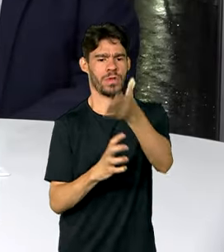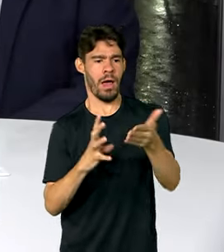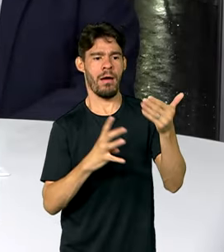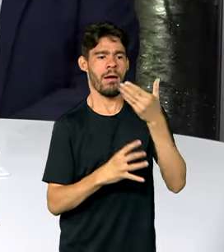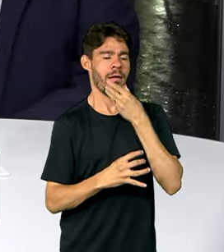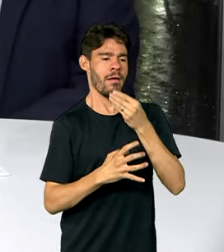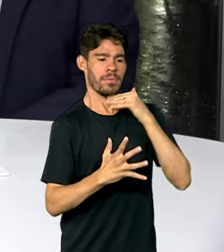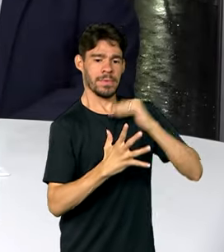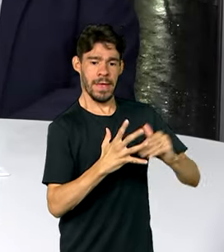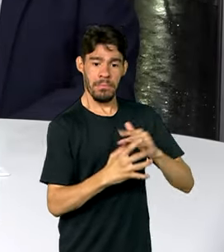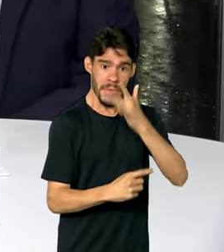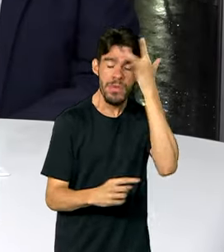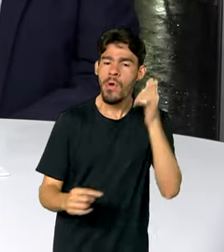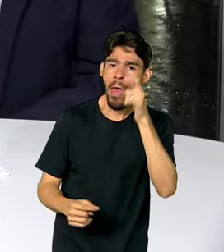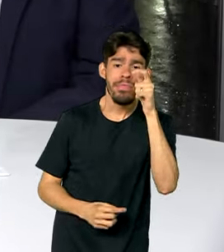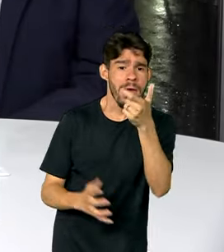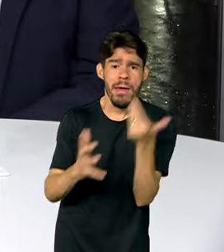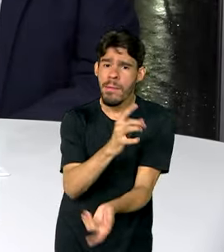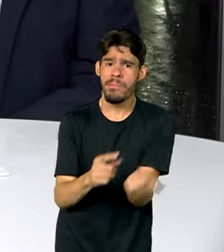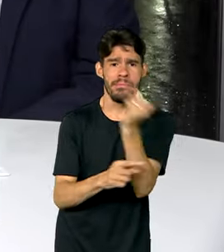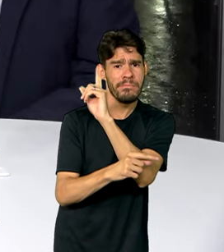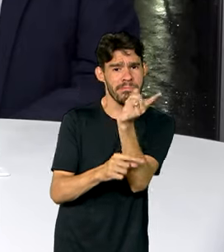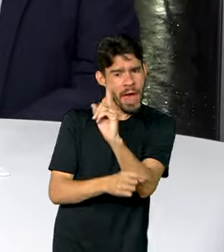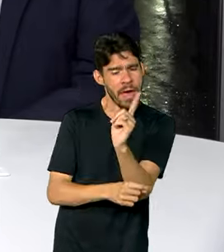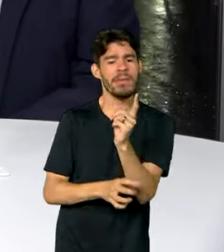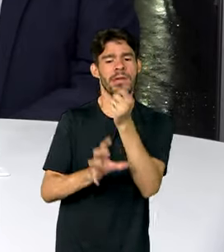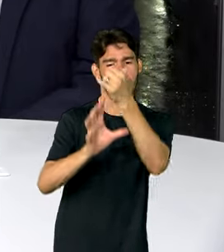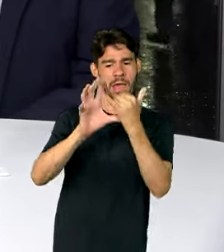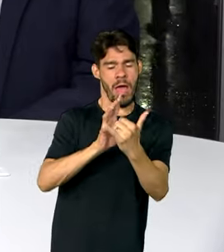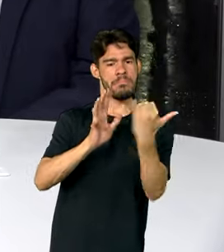quem tiver interessado, não percam a cobertura da EBC nesse G20 Social.